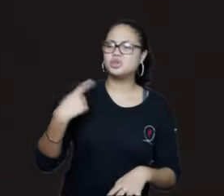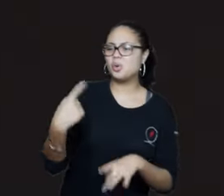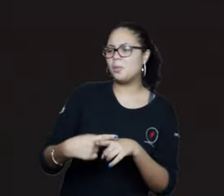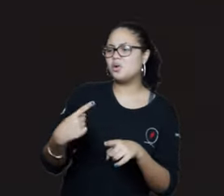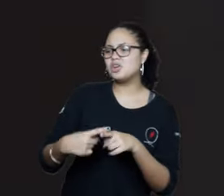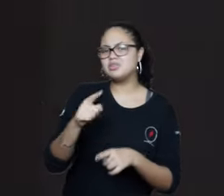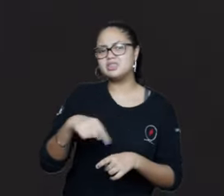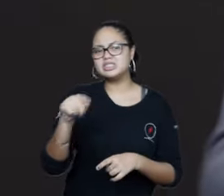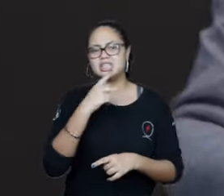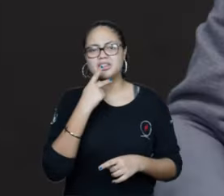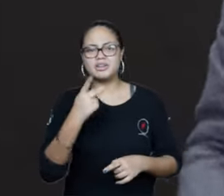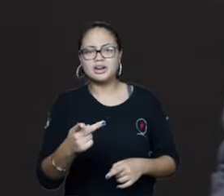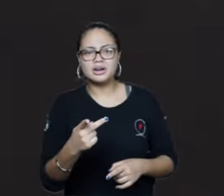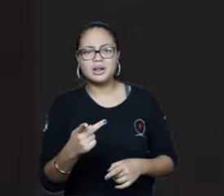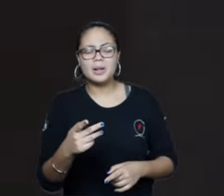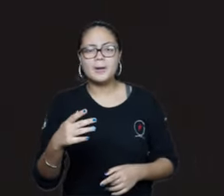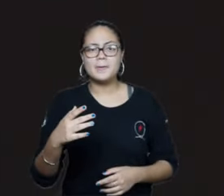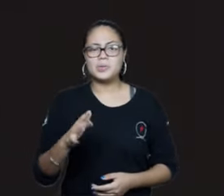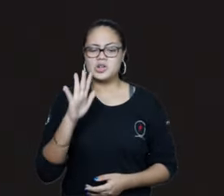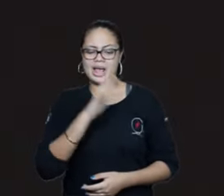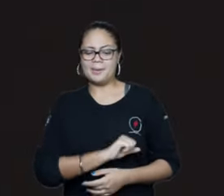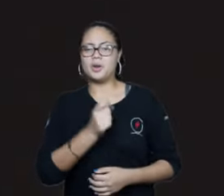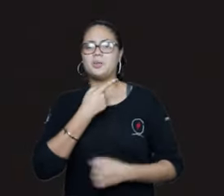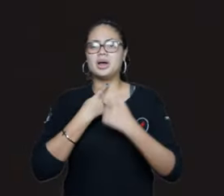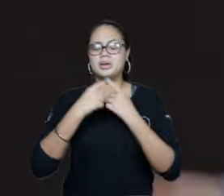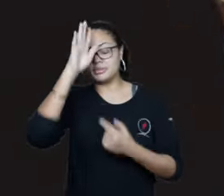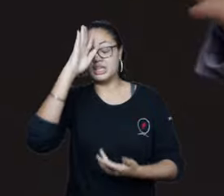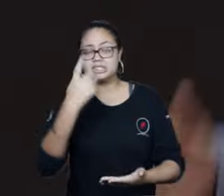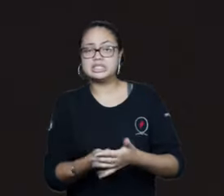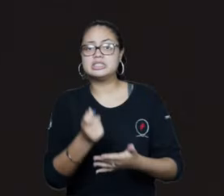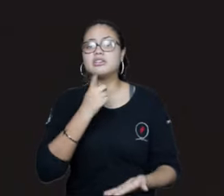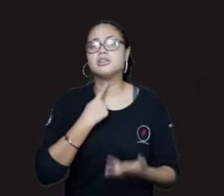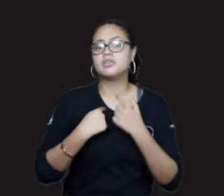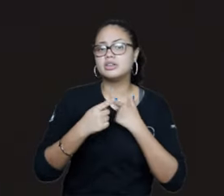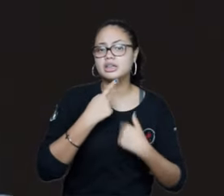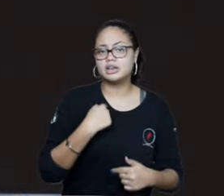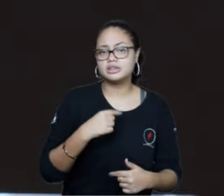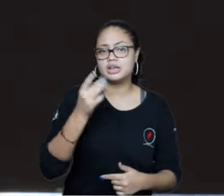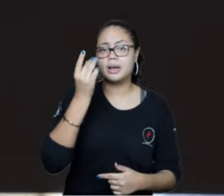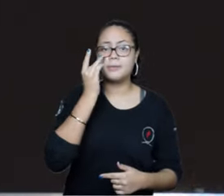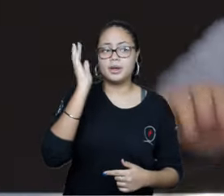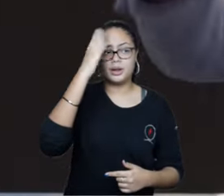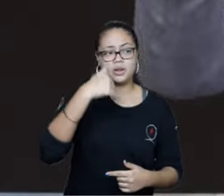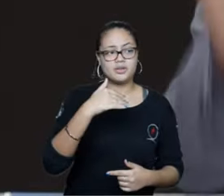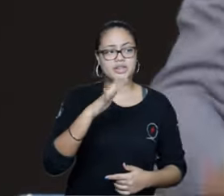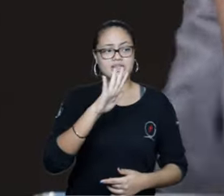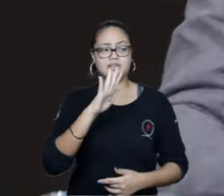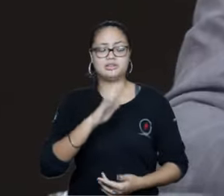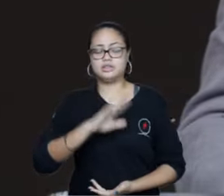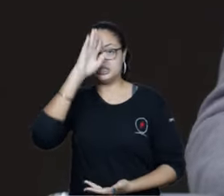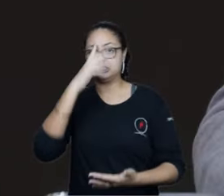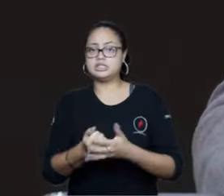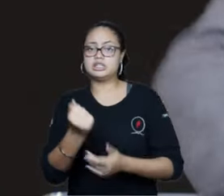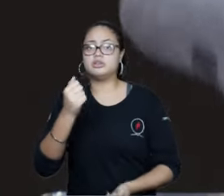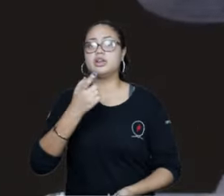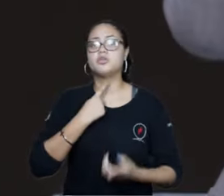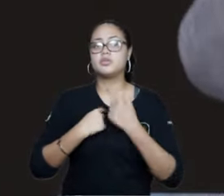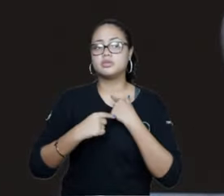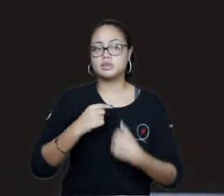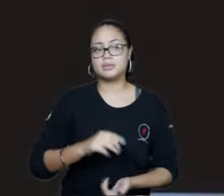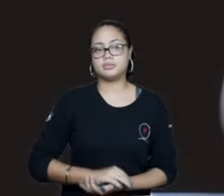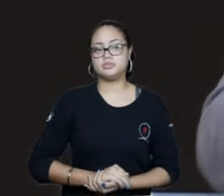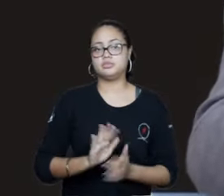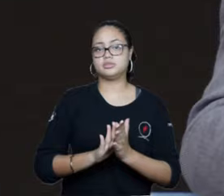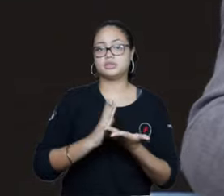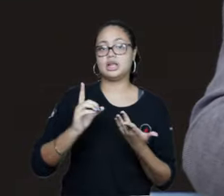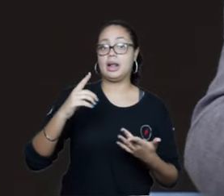eu tô dando a prova porque amar é uma decisão da vontade mais uma prova que amor é uma adesão da vontade porque Mateus 5:44 diz que